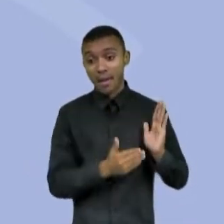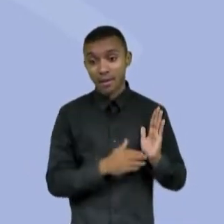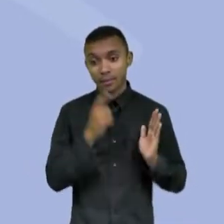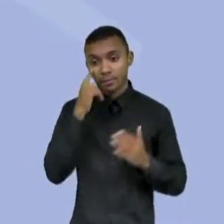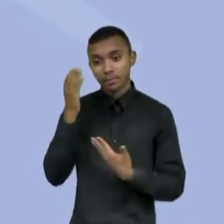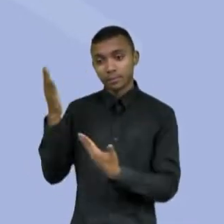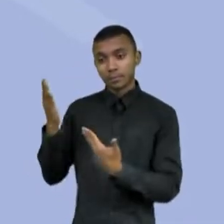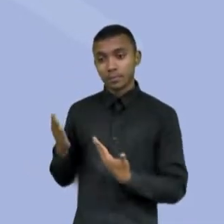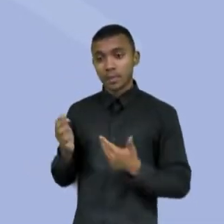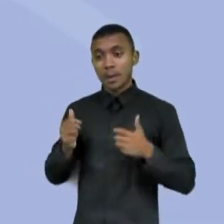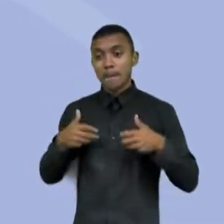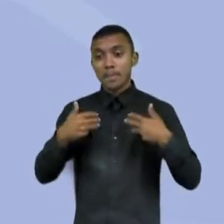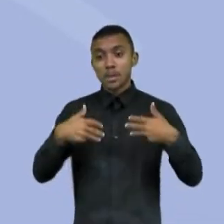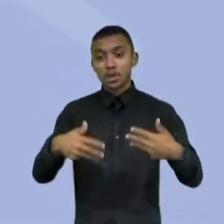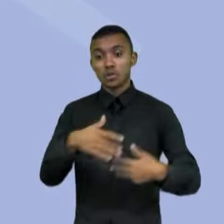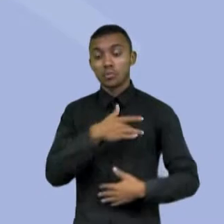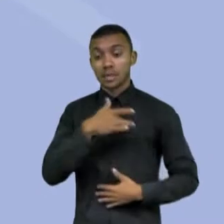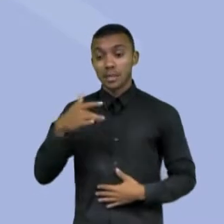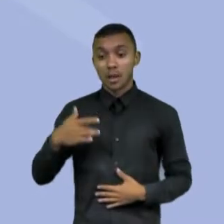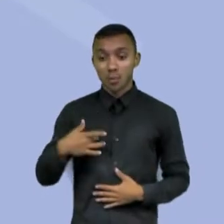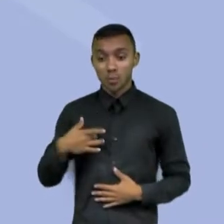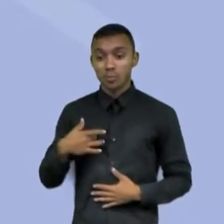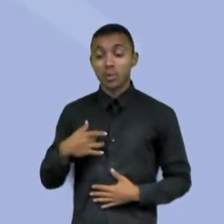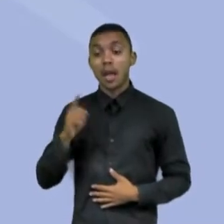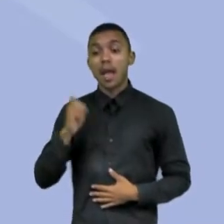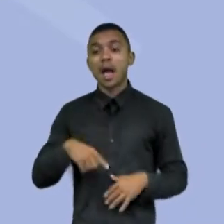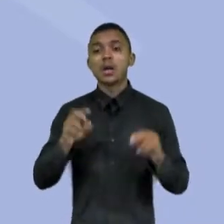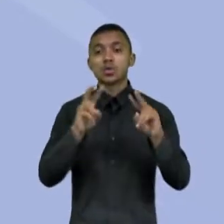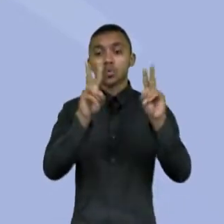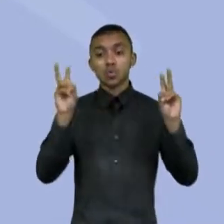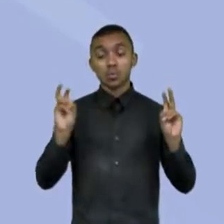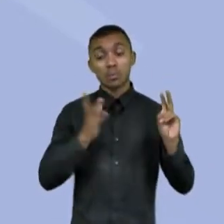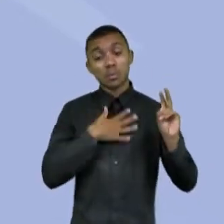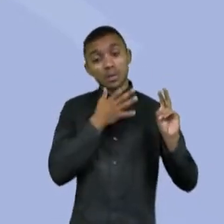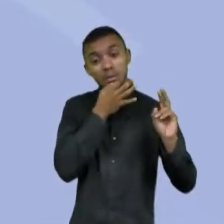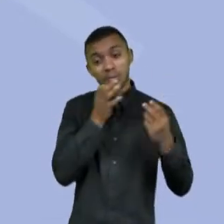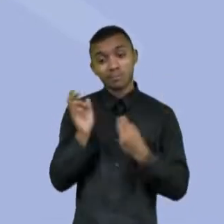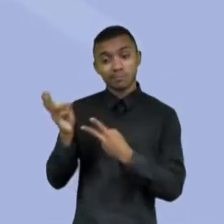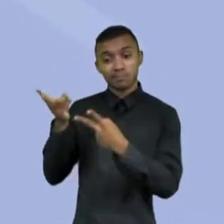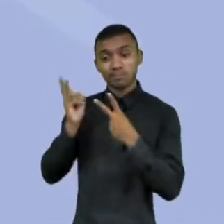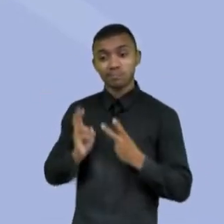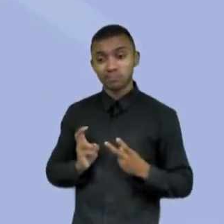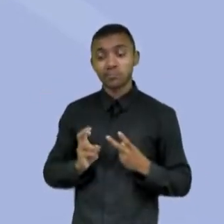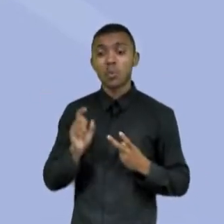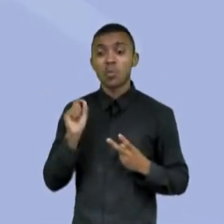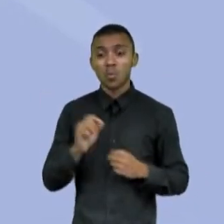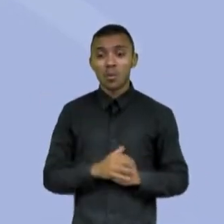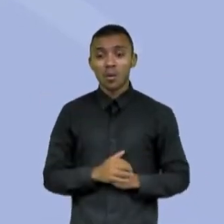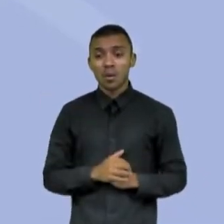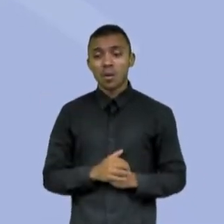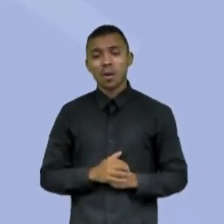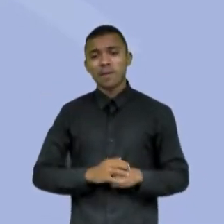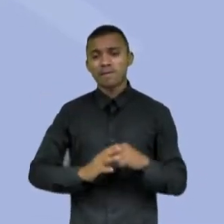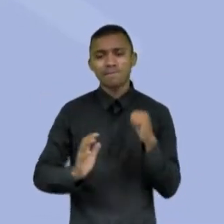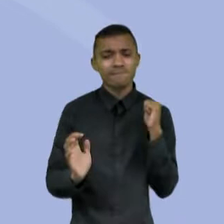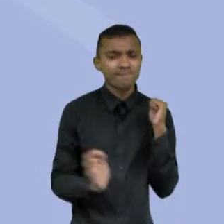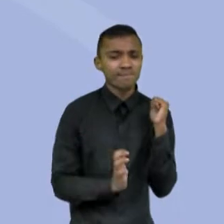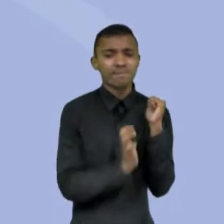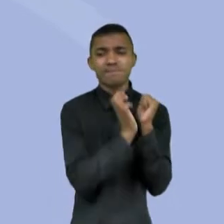da Saúde na manhã de hoje, trata-se, a meu ver, de uma atitude absolutamente burocrática